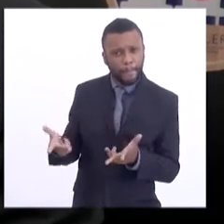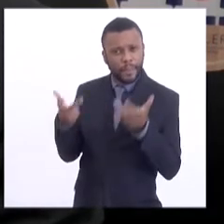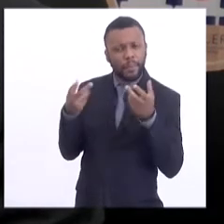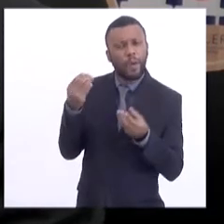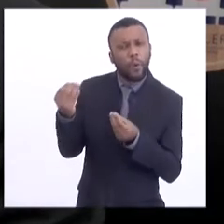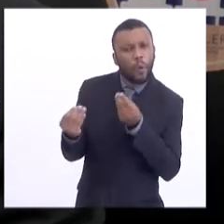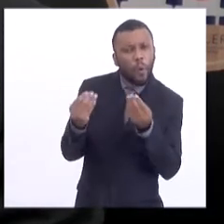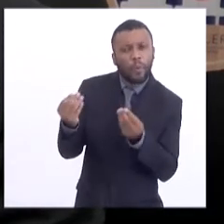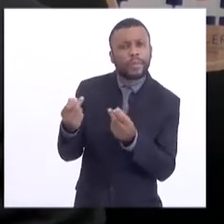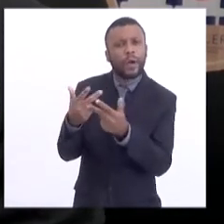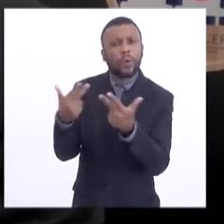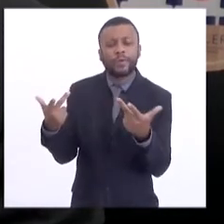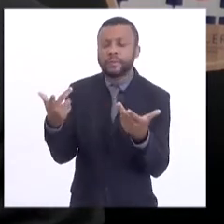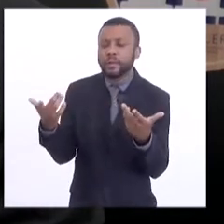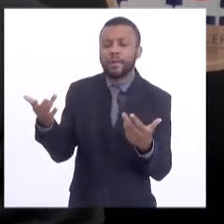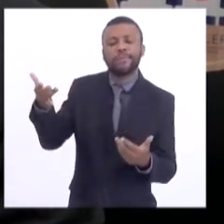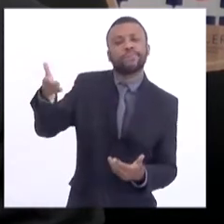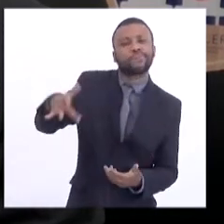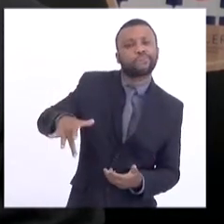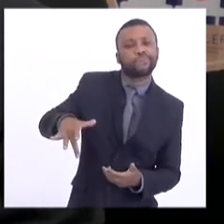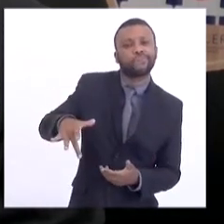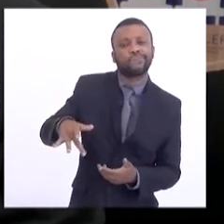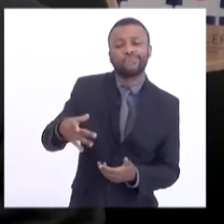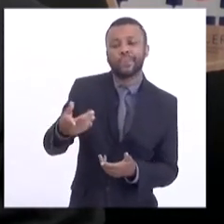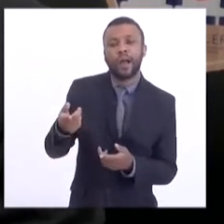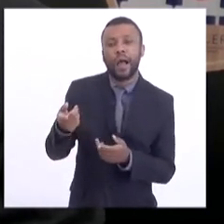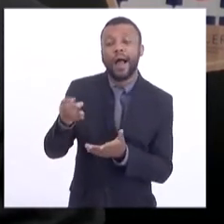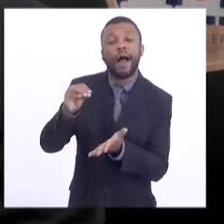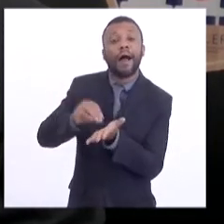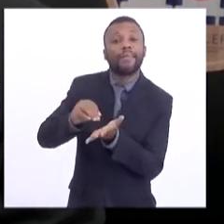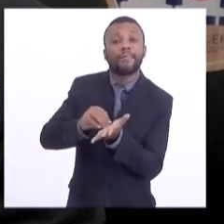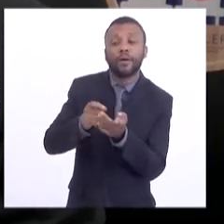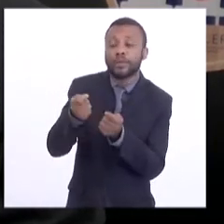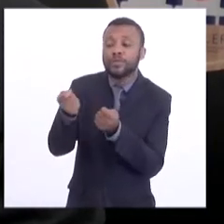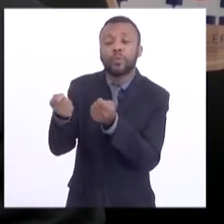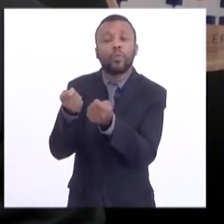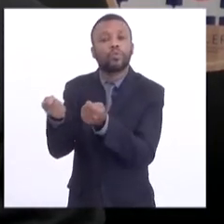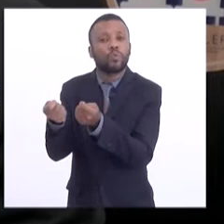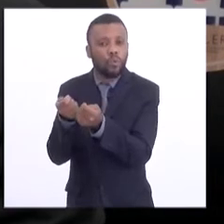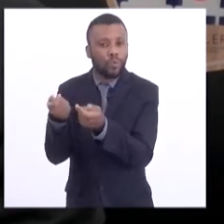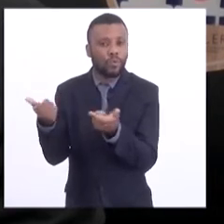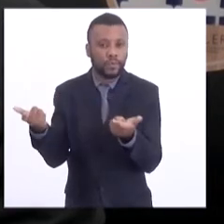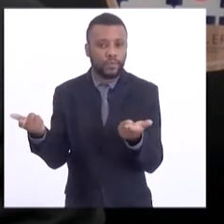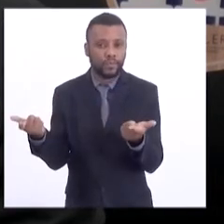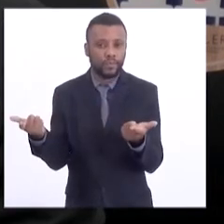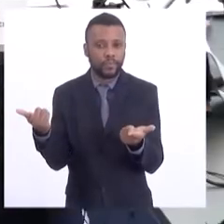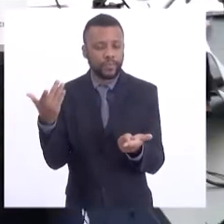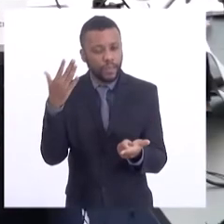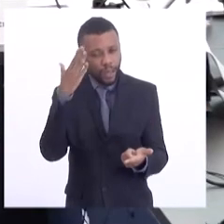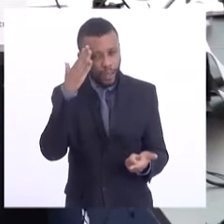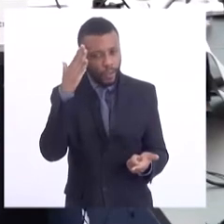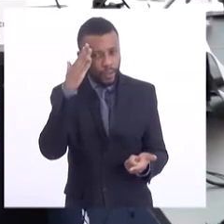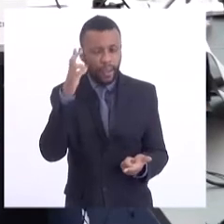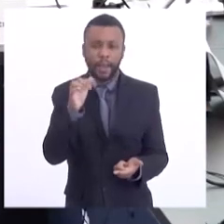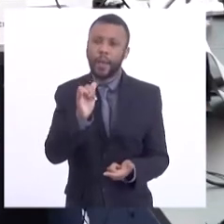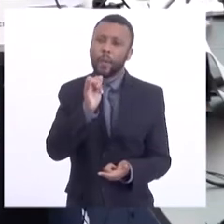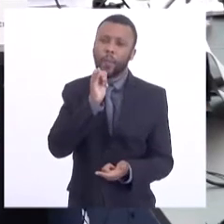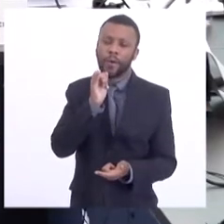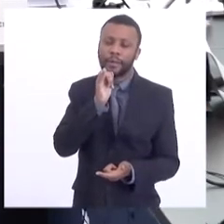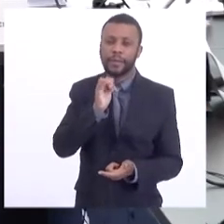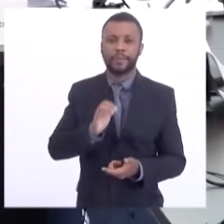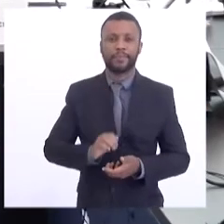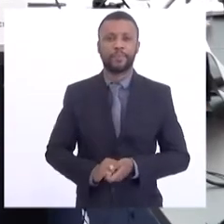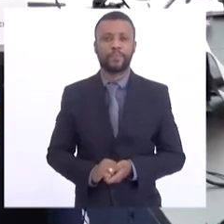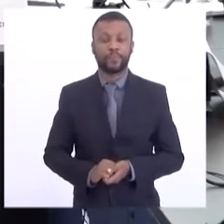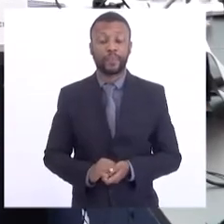como é que tava o nível de descontrole É eu sei por exemplo que